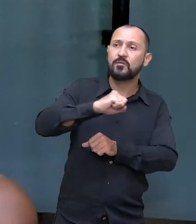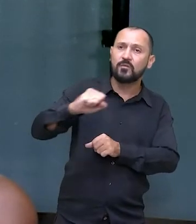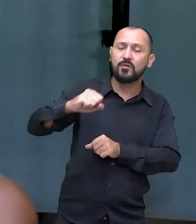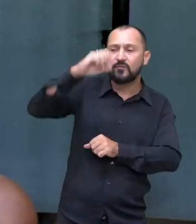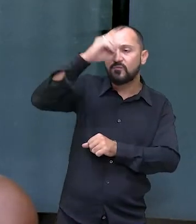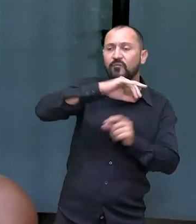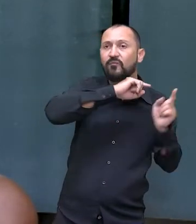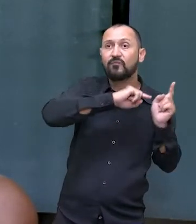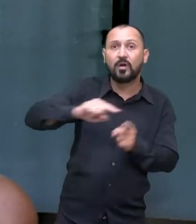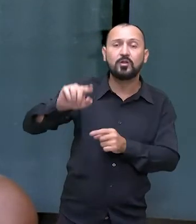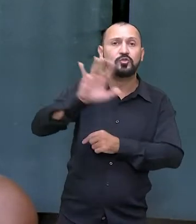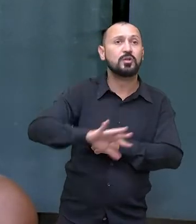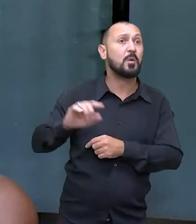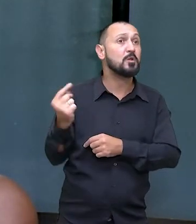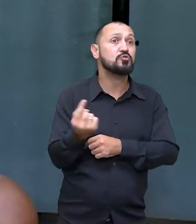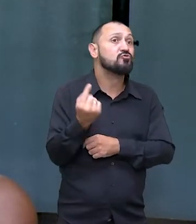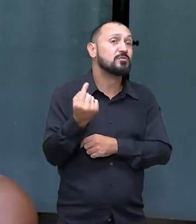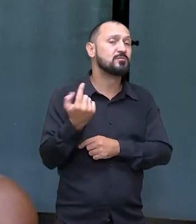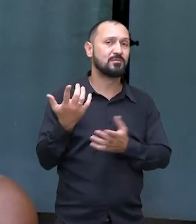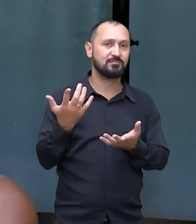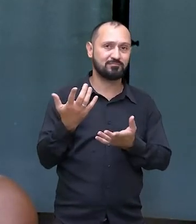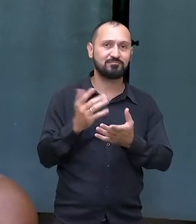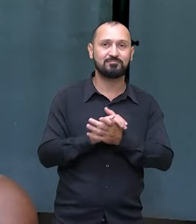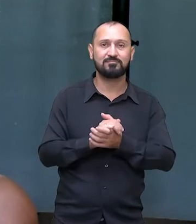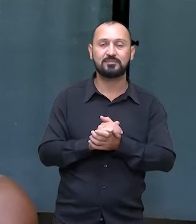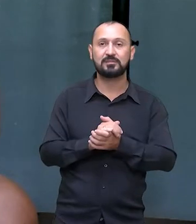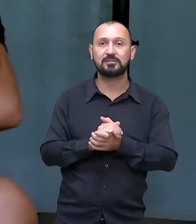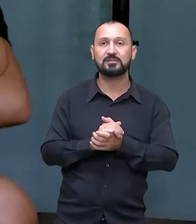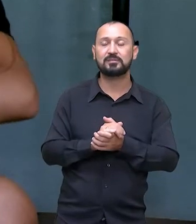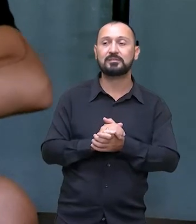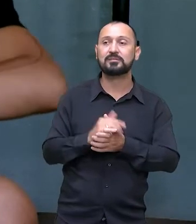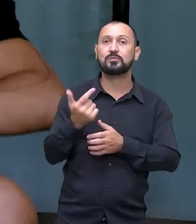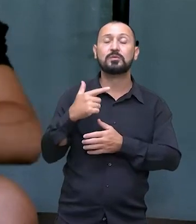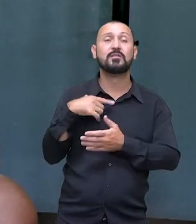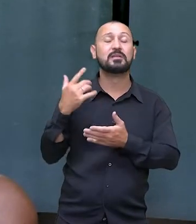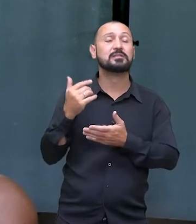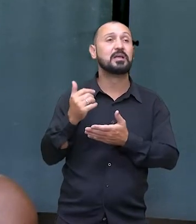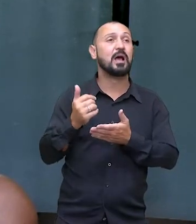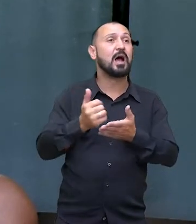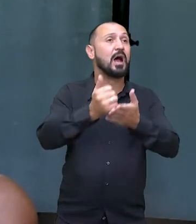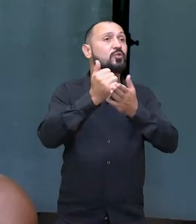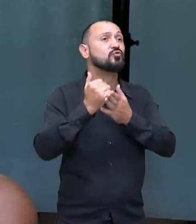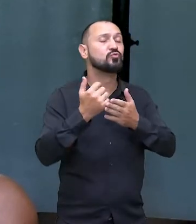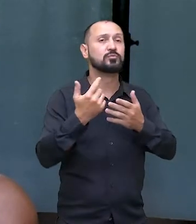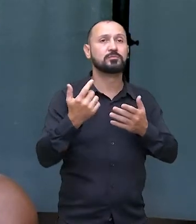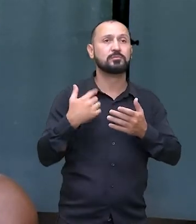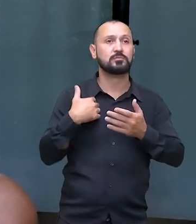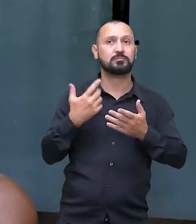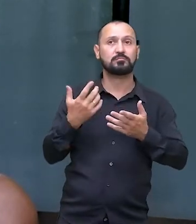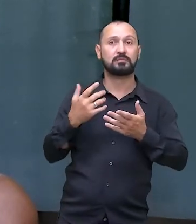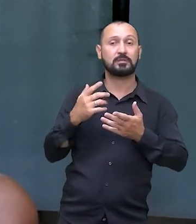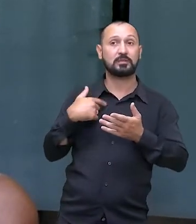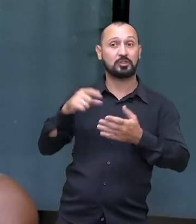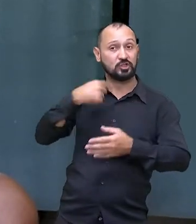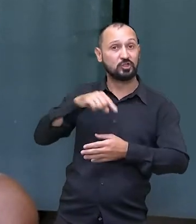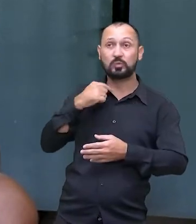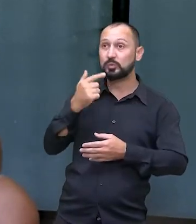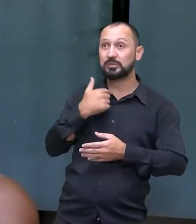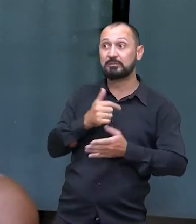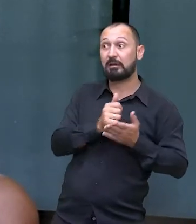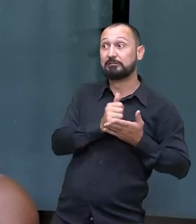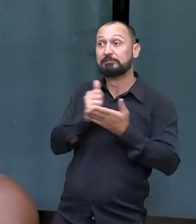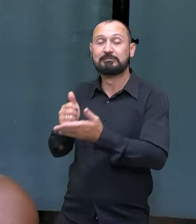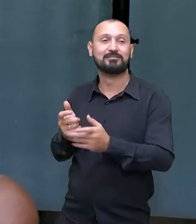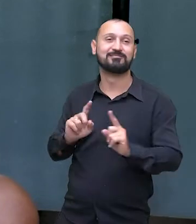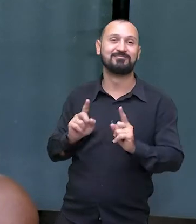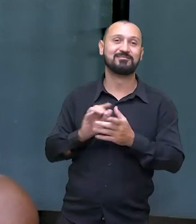sobre a violência no geral, sozinho, né? Entende? Aí a gente não teve essa ajuda, entende? A gente não ajudou ele, de certa